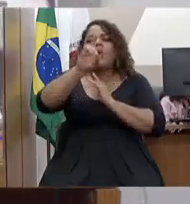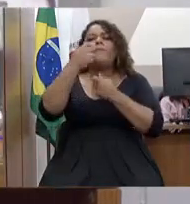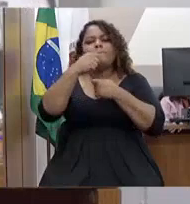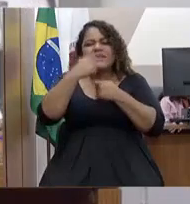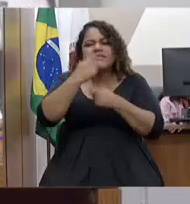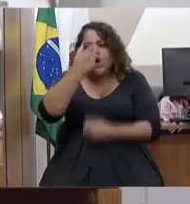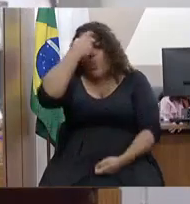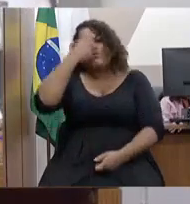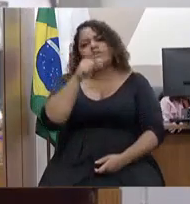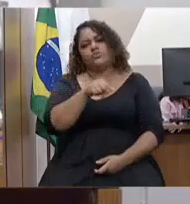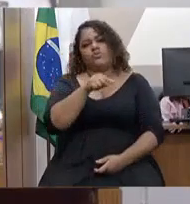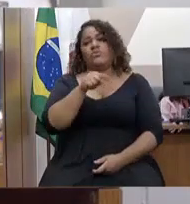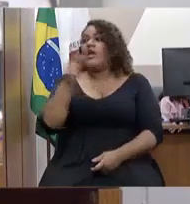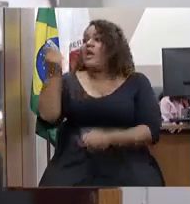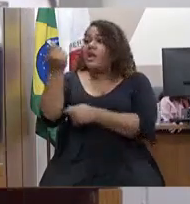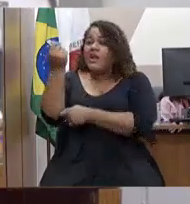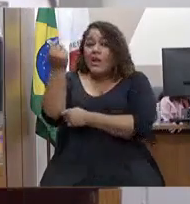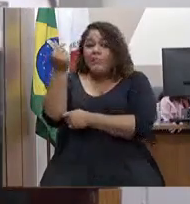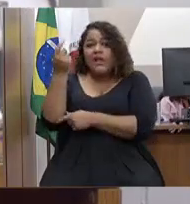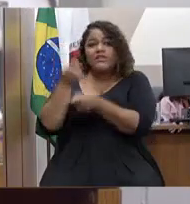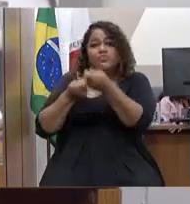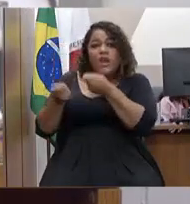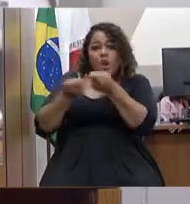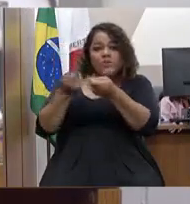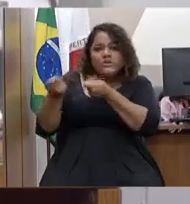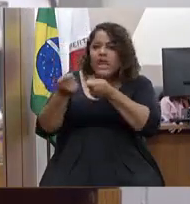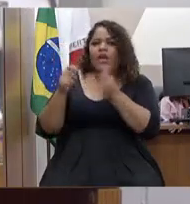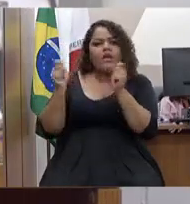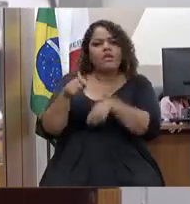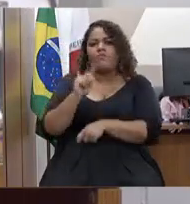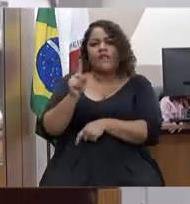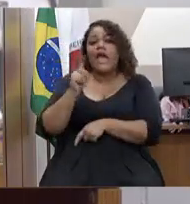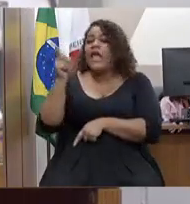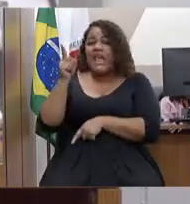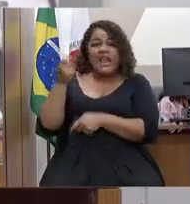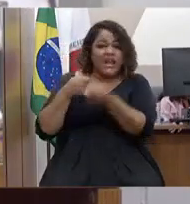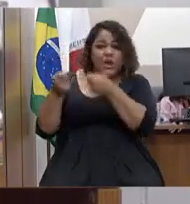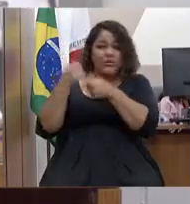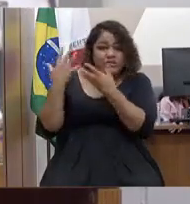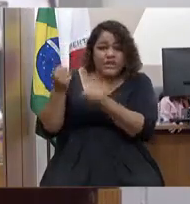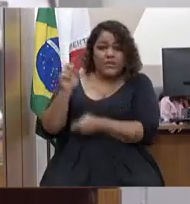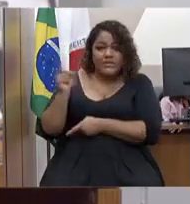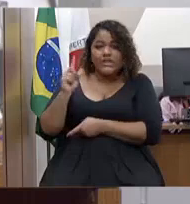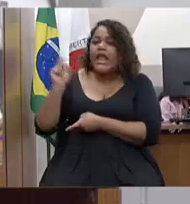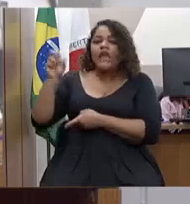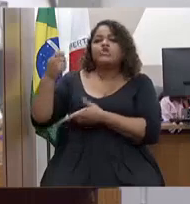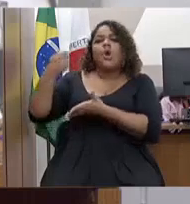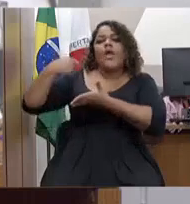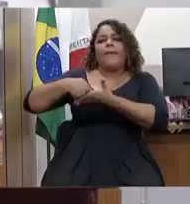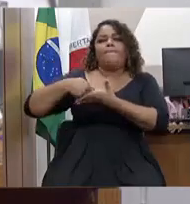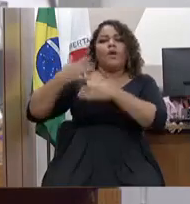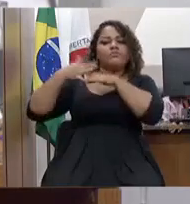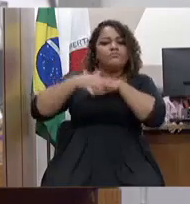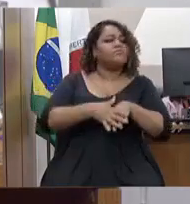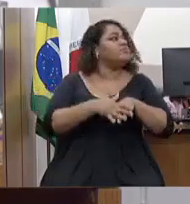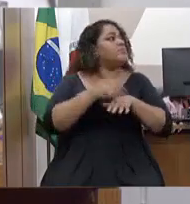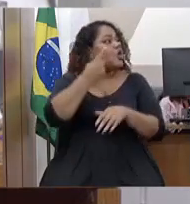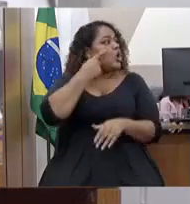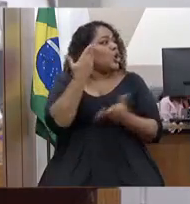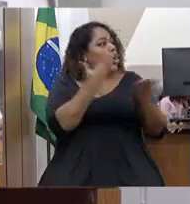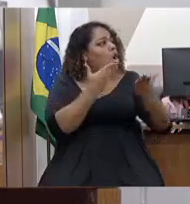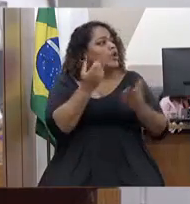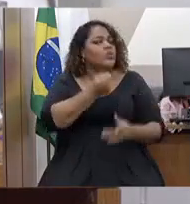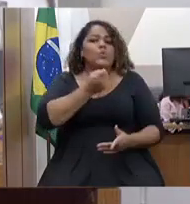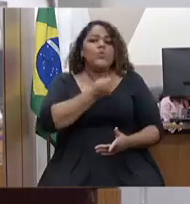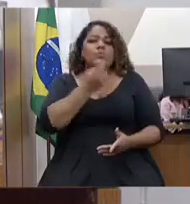negociação com capitalismo porque o capitalismo não negocia com a gente ele impõe isso tá aqui colocada aqui o número de acidente aqui o número de morte